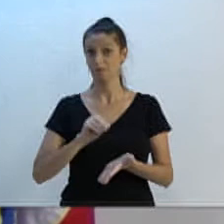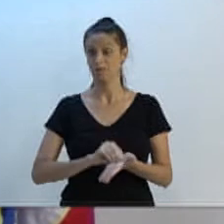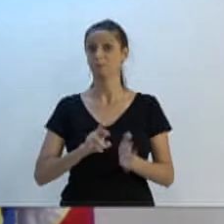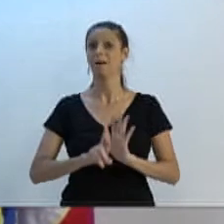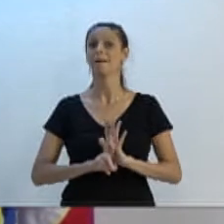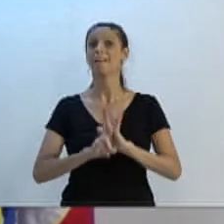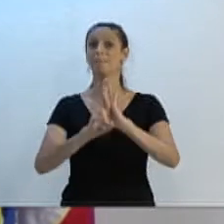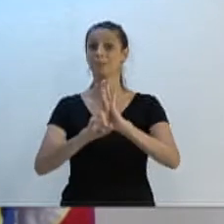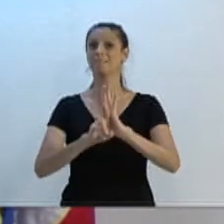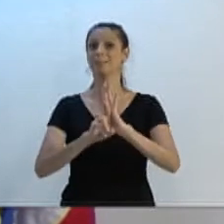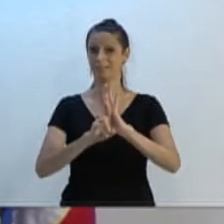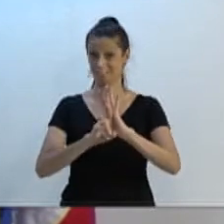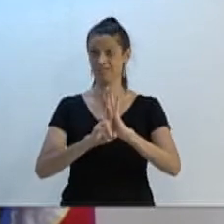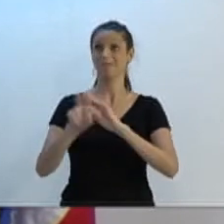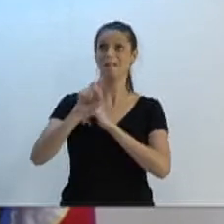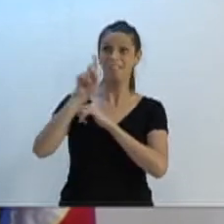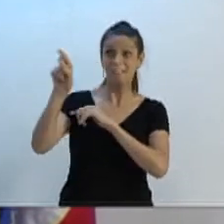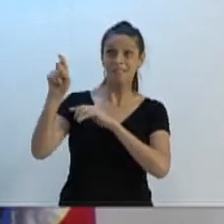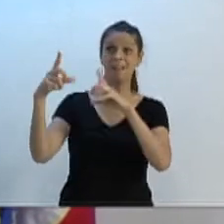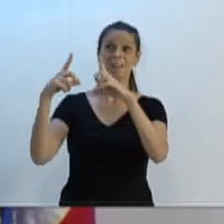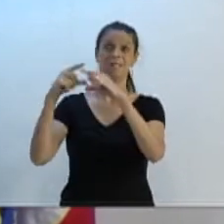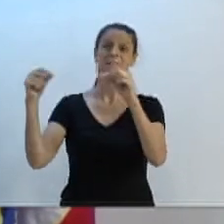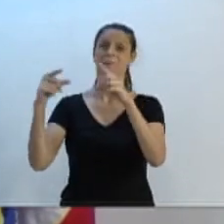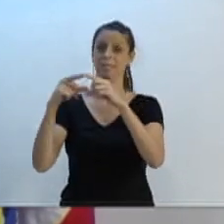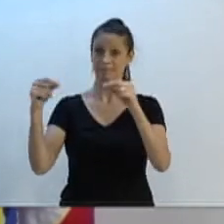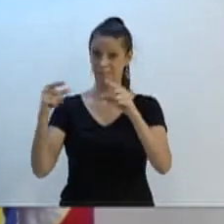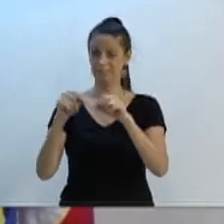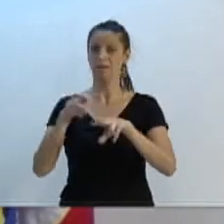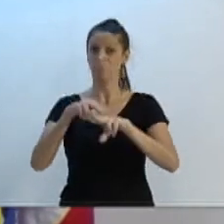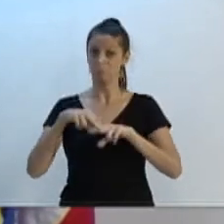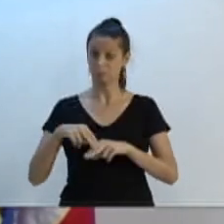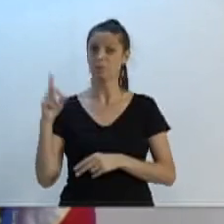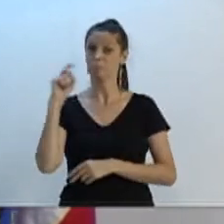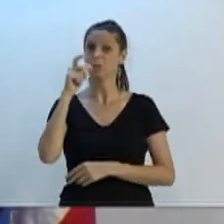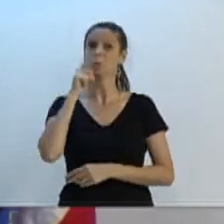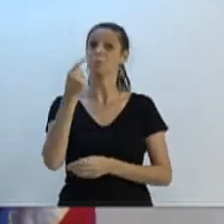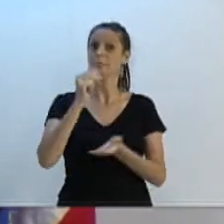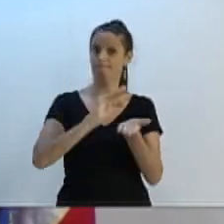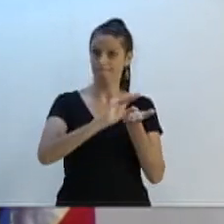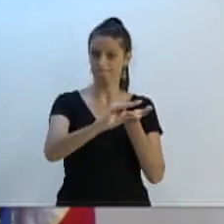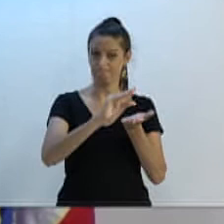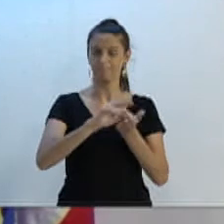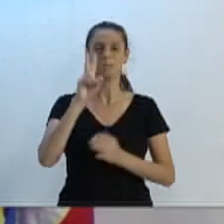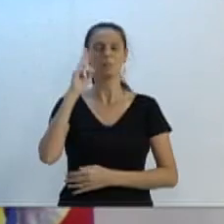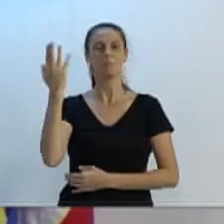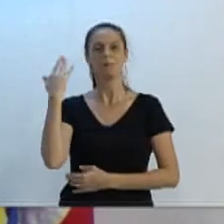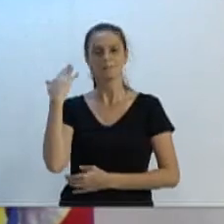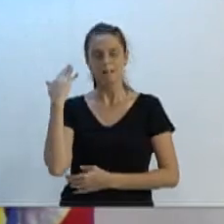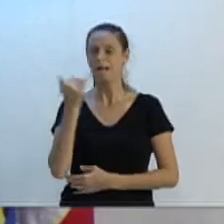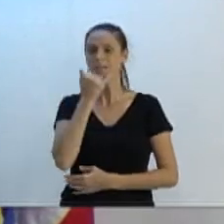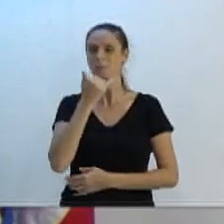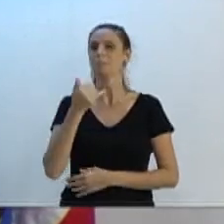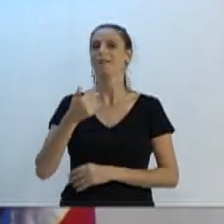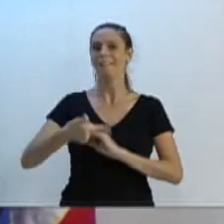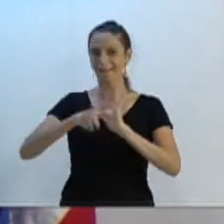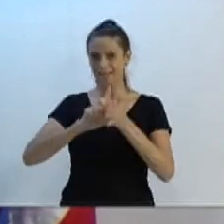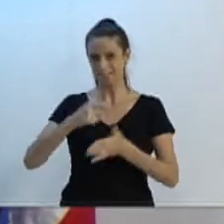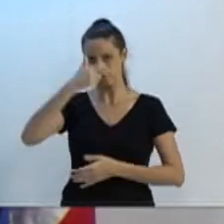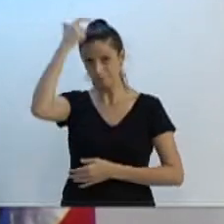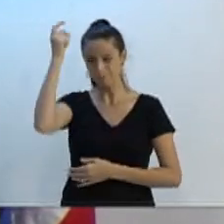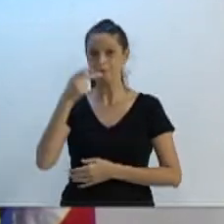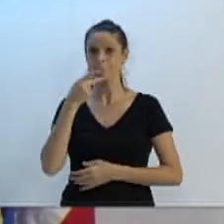que nós estamos enfrentando essa dificuldade né me lembro como falou o vereador adriano de no processo